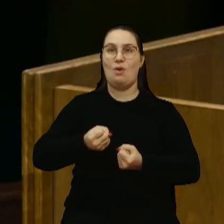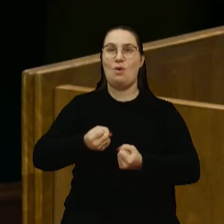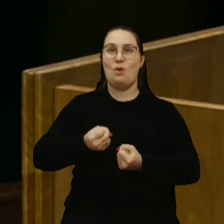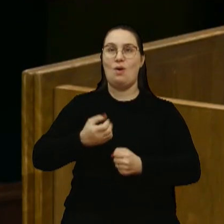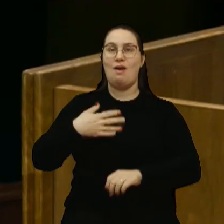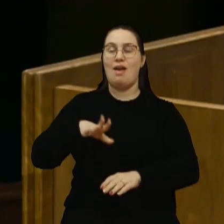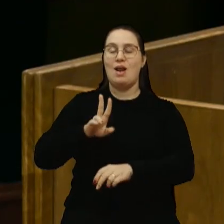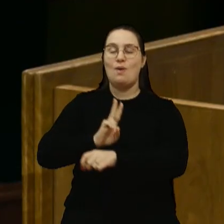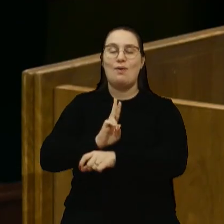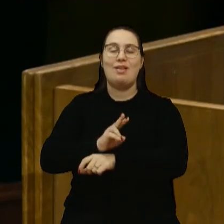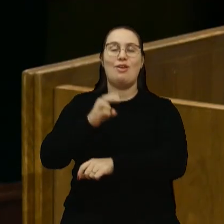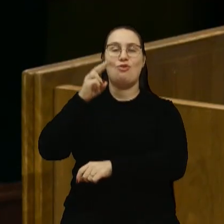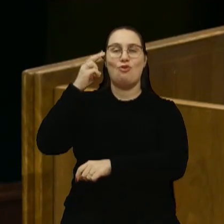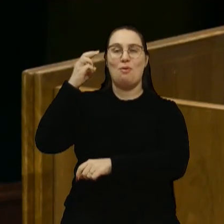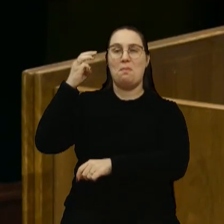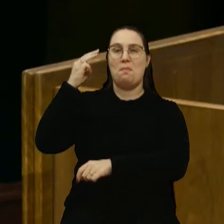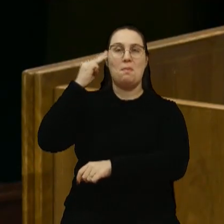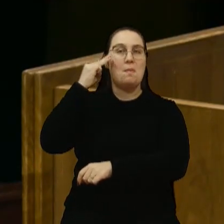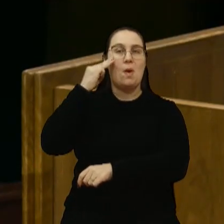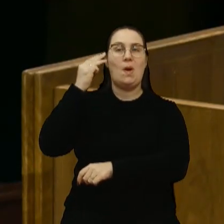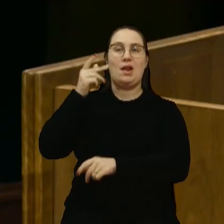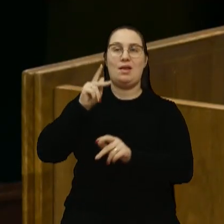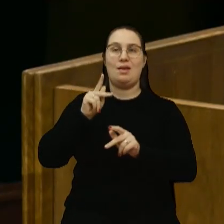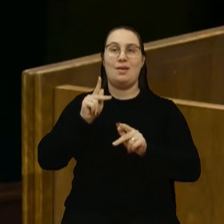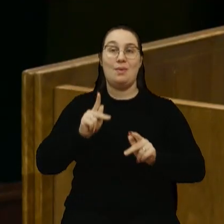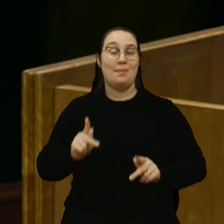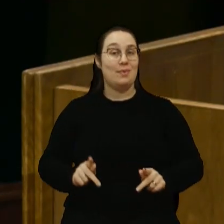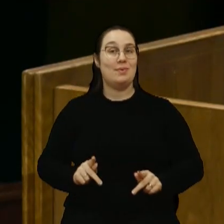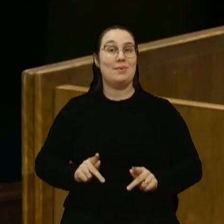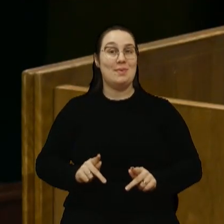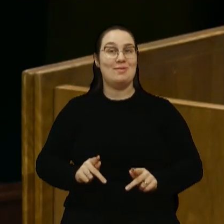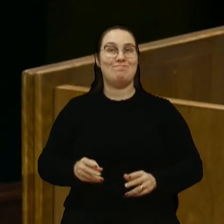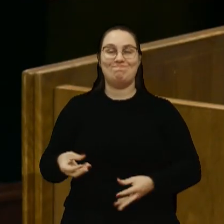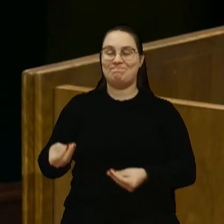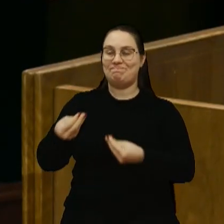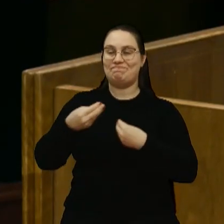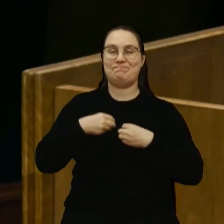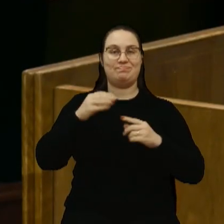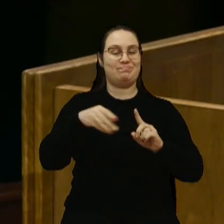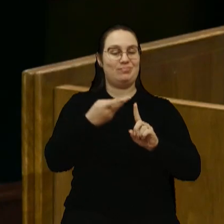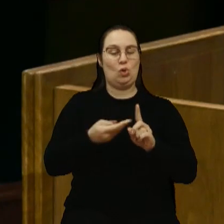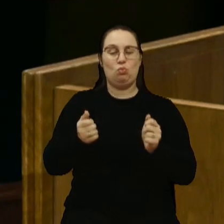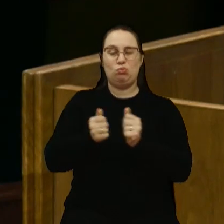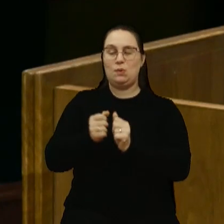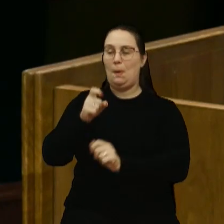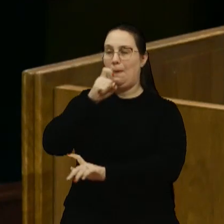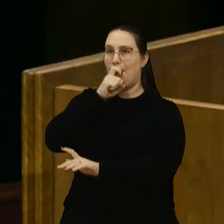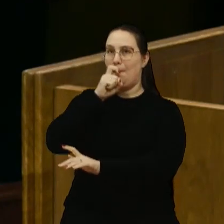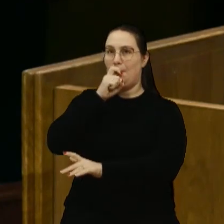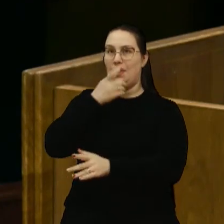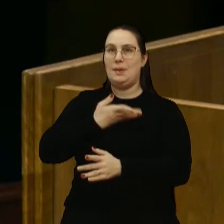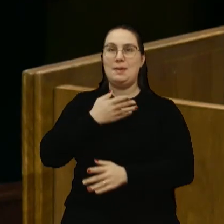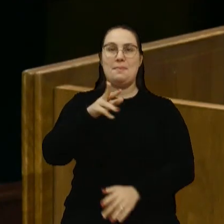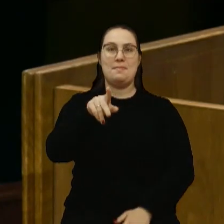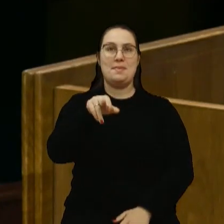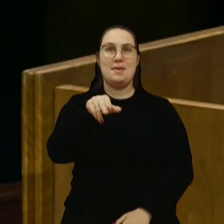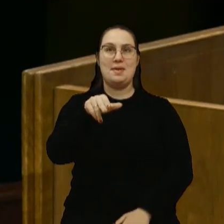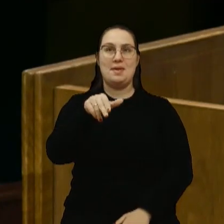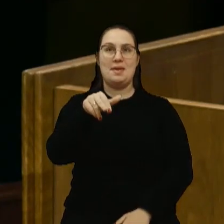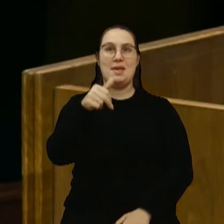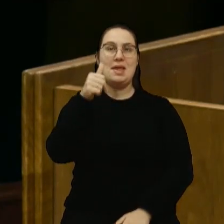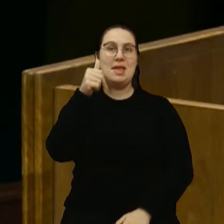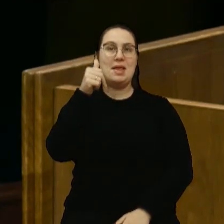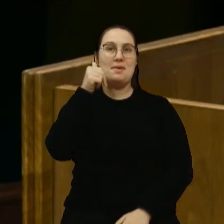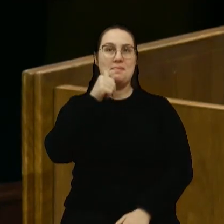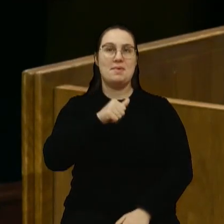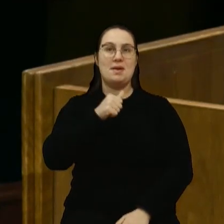preservar memórias e pessoas. Receber esta homenagem ao lado dele e ao lado da minha irmã, do meu namorado,